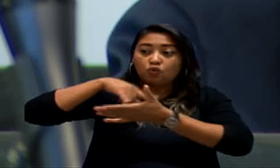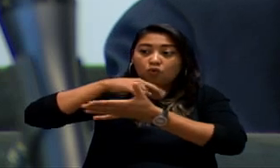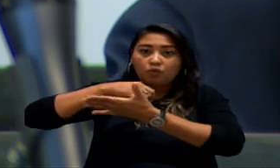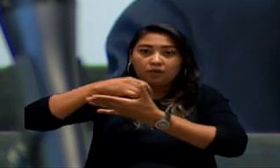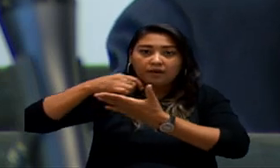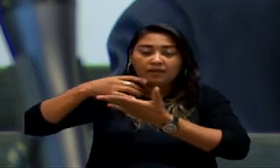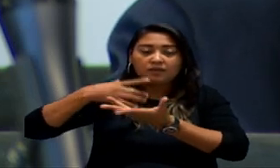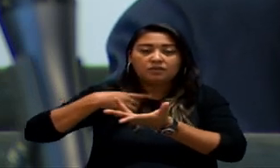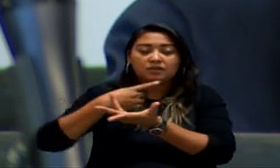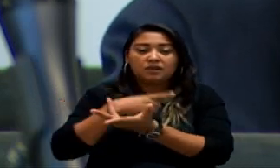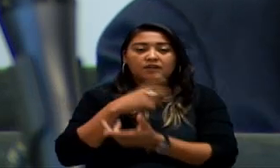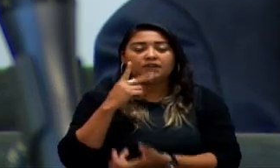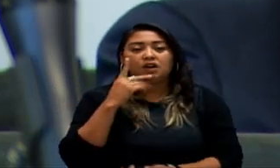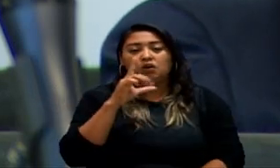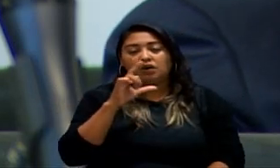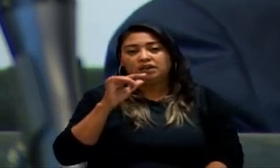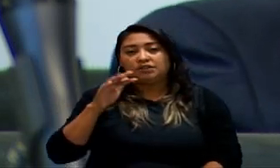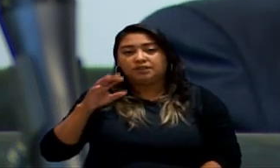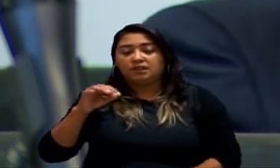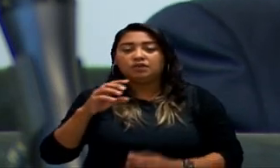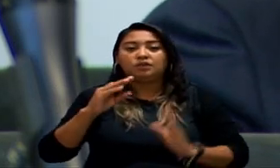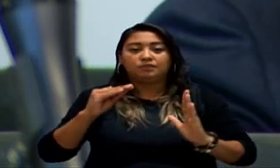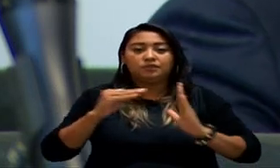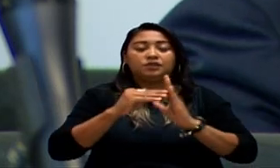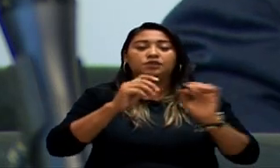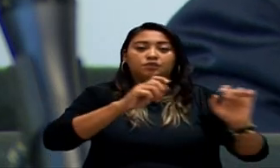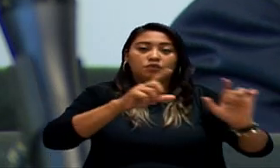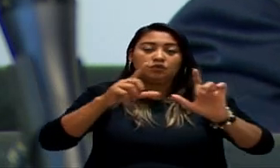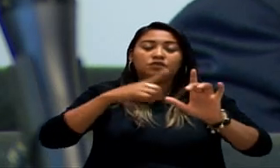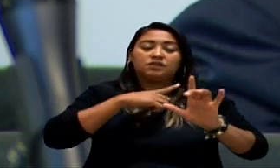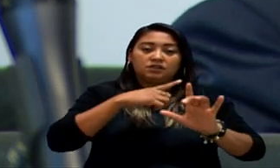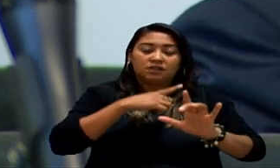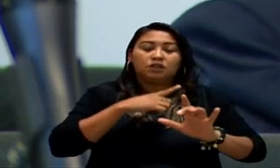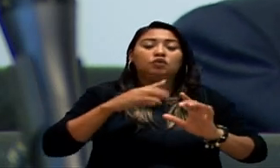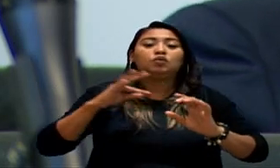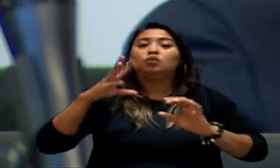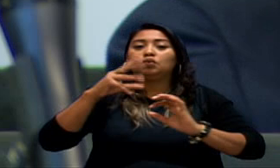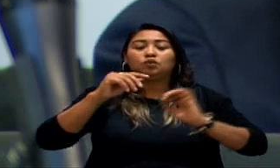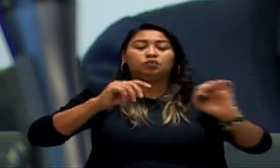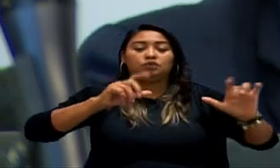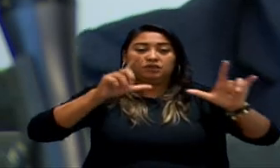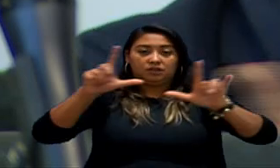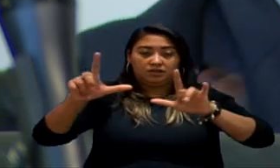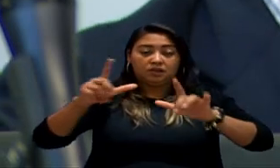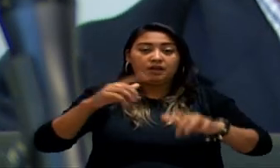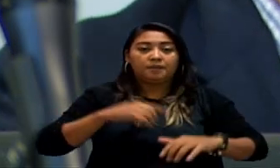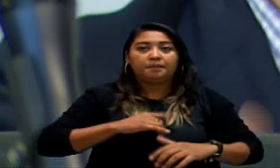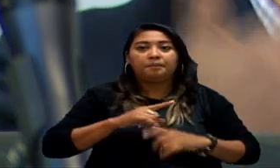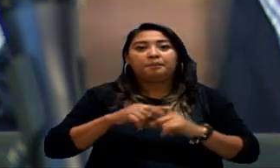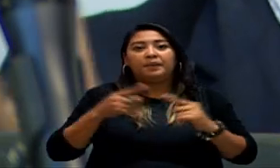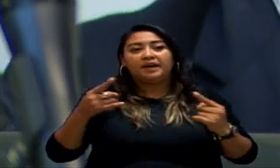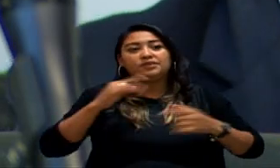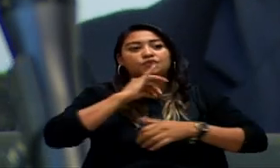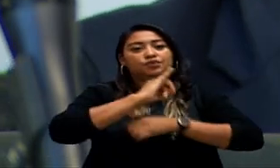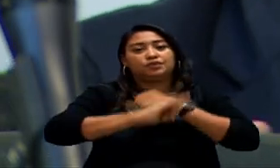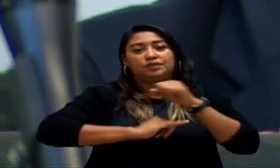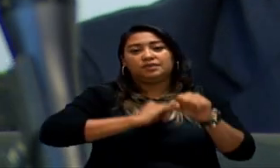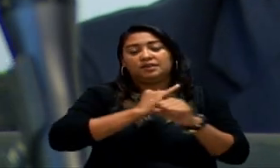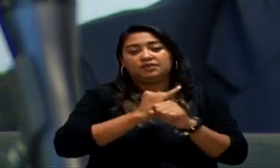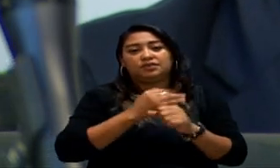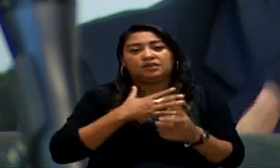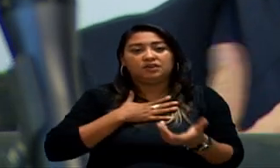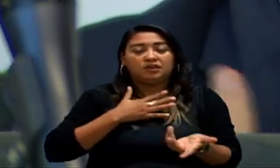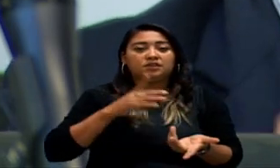o vereador Cristiano está falando, ficam expostos. Tudo ali fica exposto no átrio. Só que o site é a nossa...